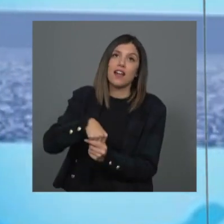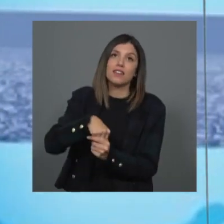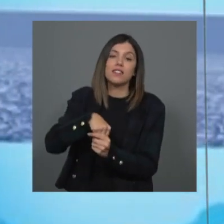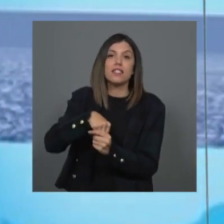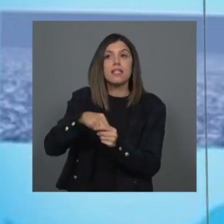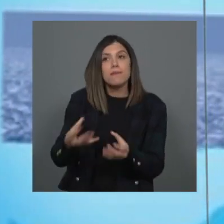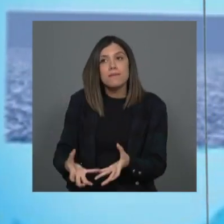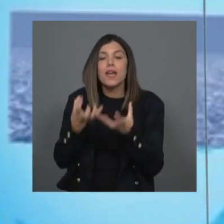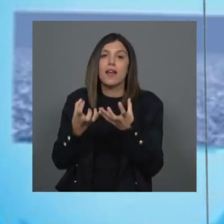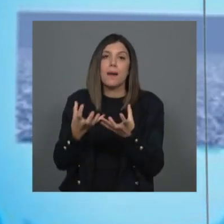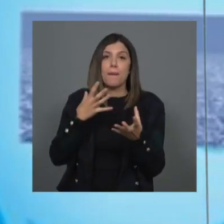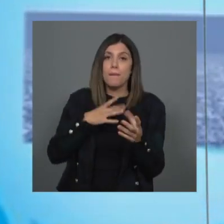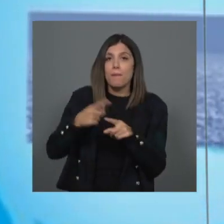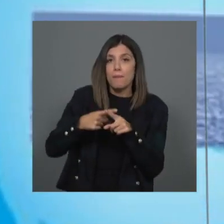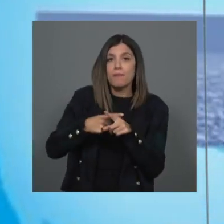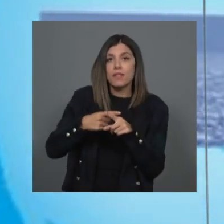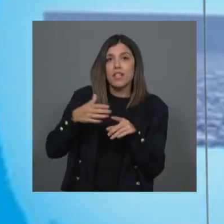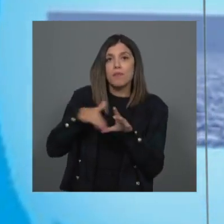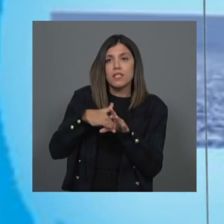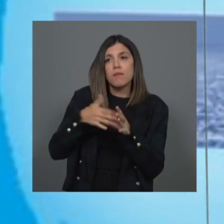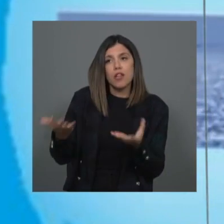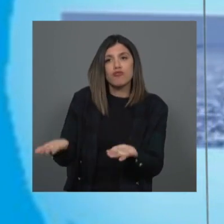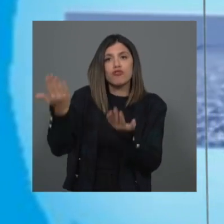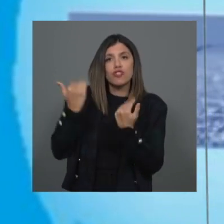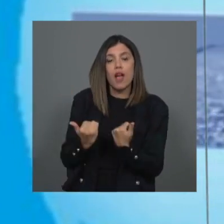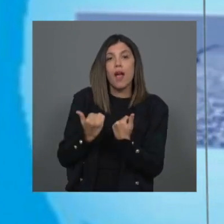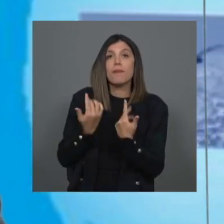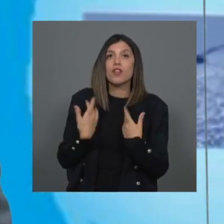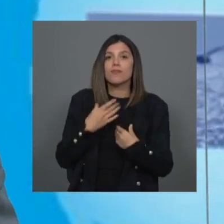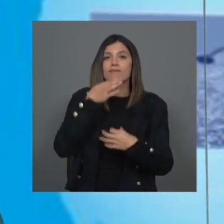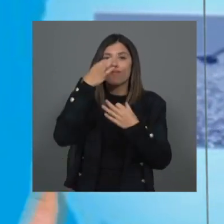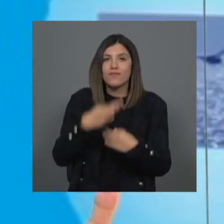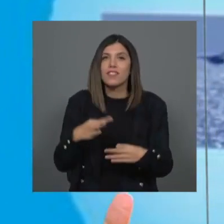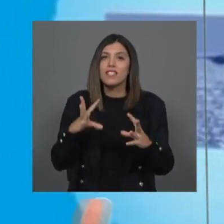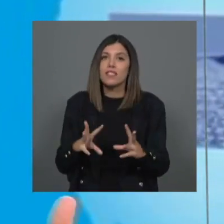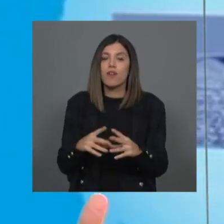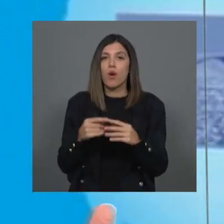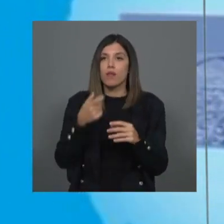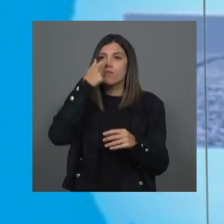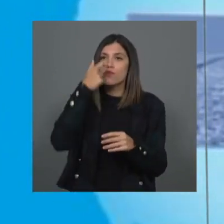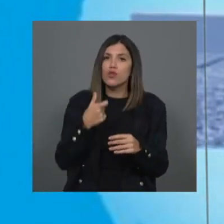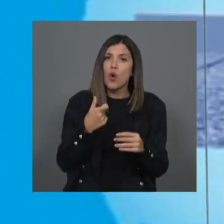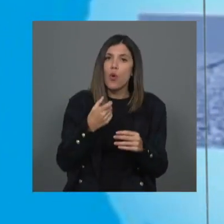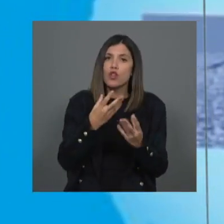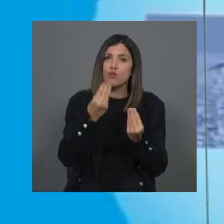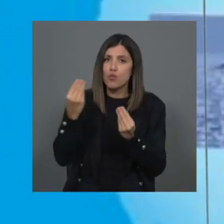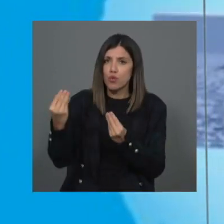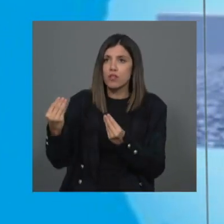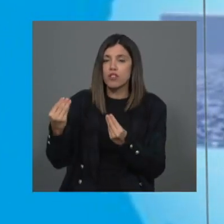participar. E desta maneira estamos em crer que vamos envolver um grande número de leigos, numa